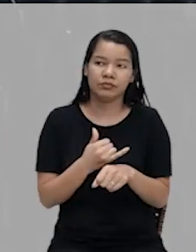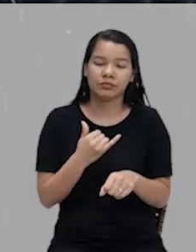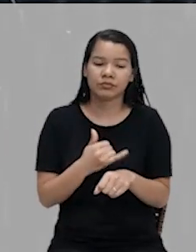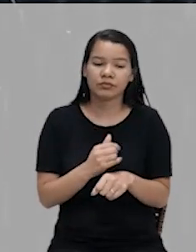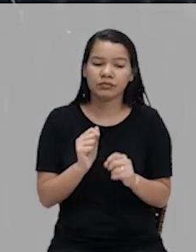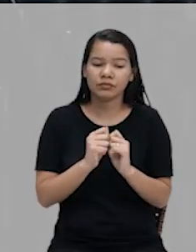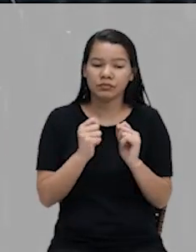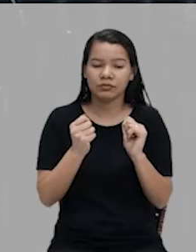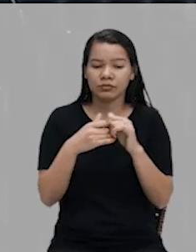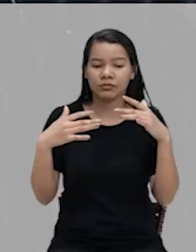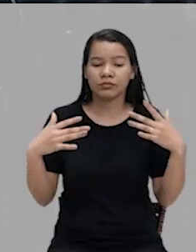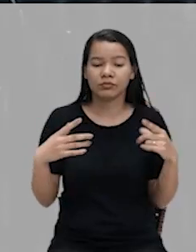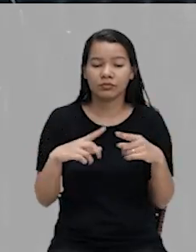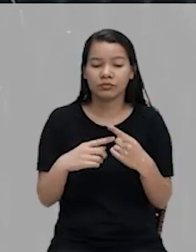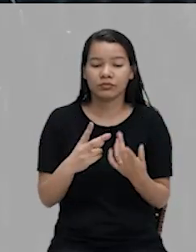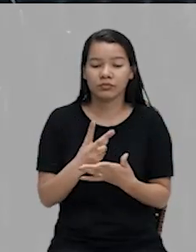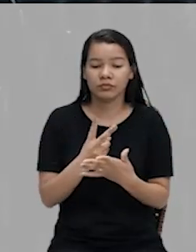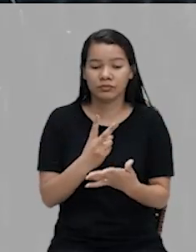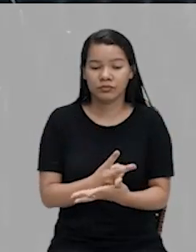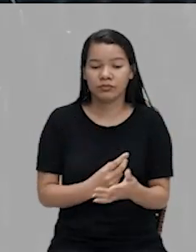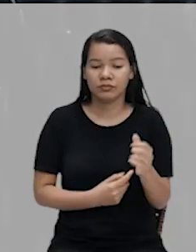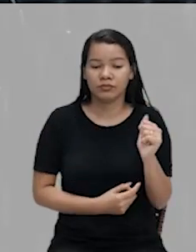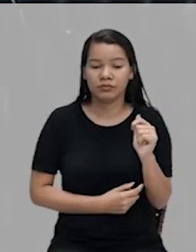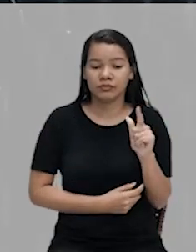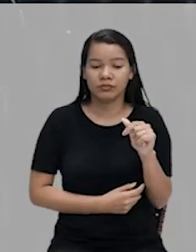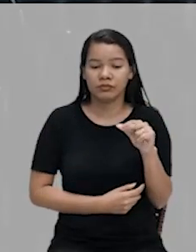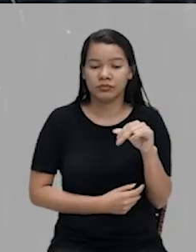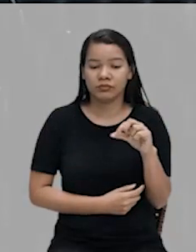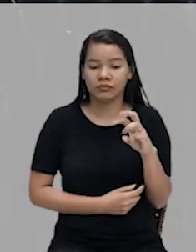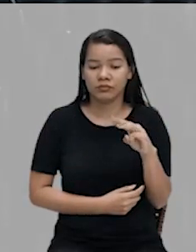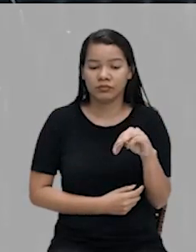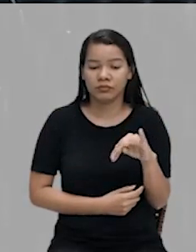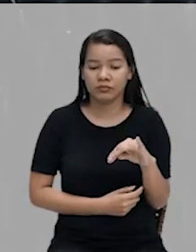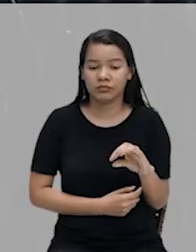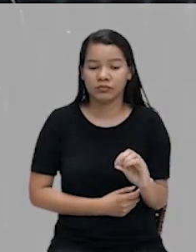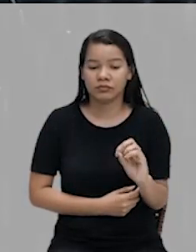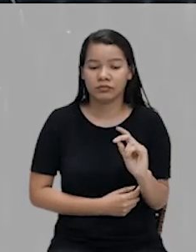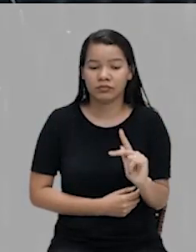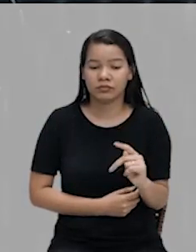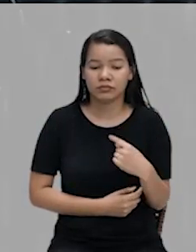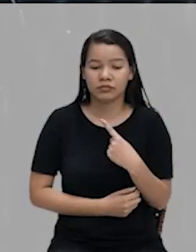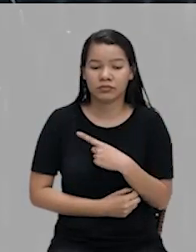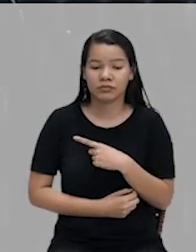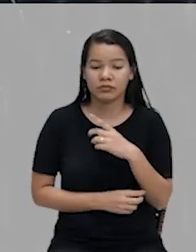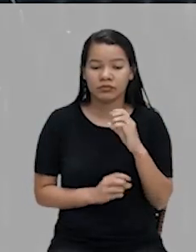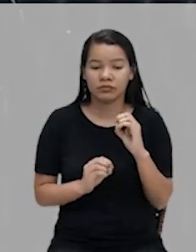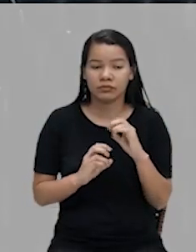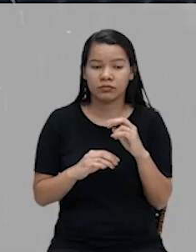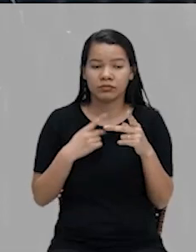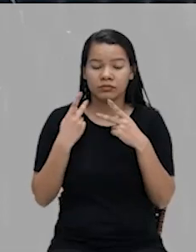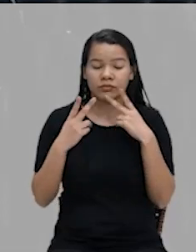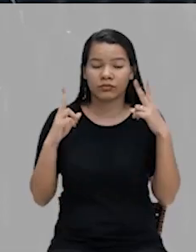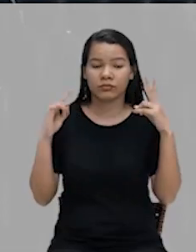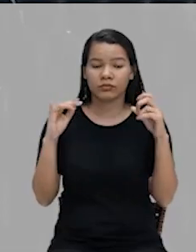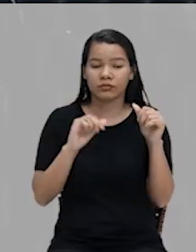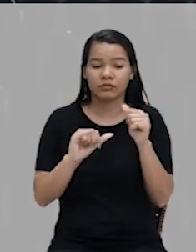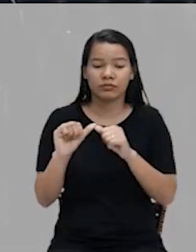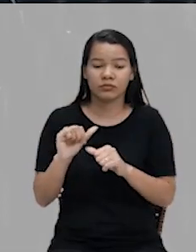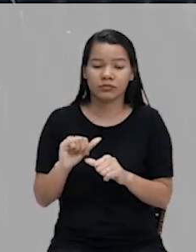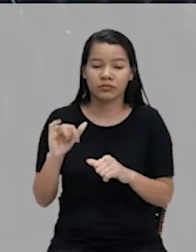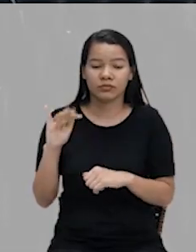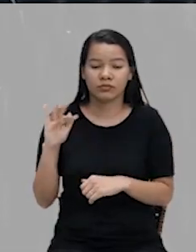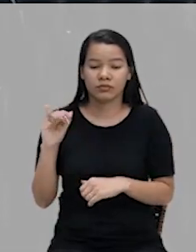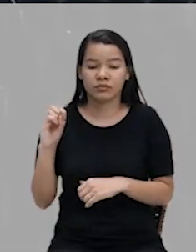mas continua sendo alumínio. Ok, turma? Essa foi a nossa aula. Falamos da transformação física e da